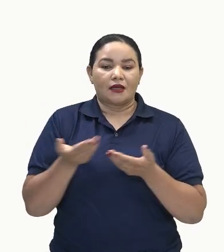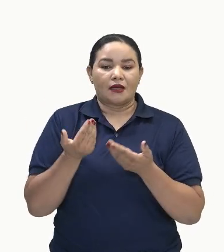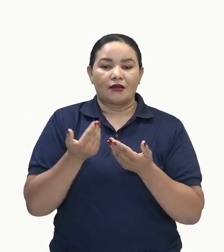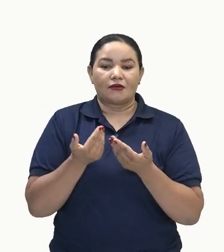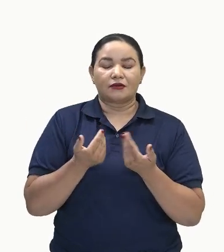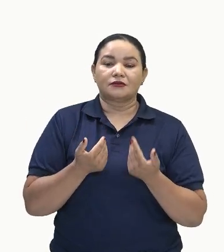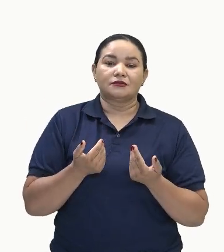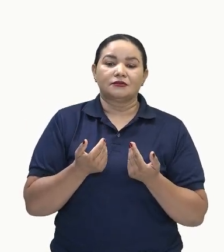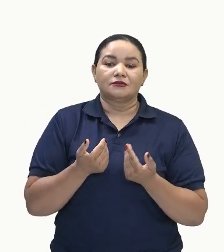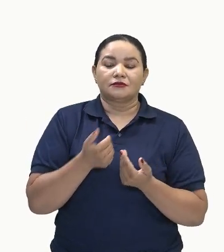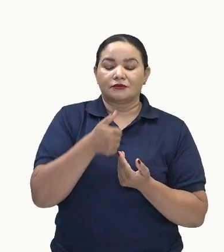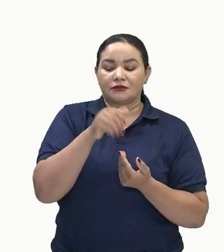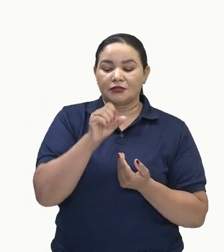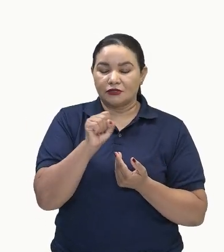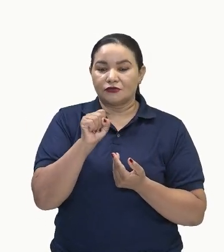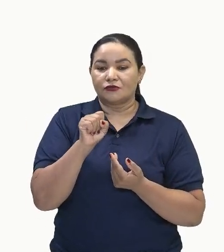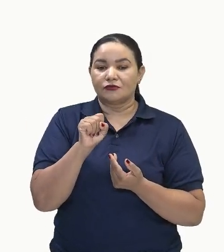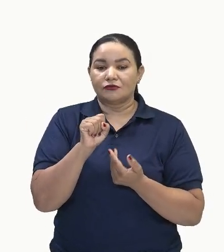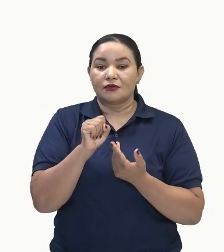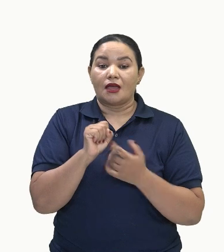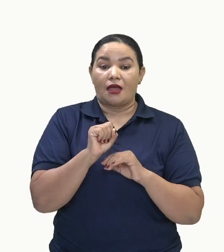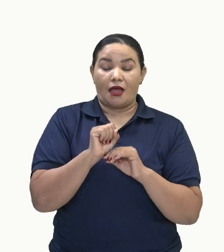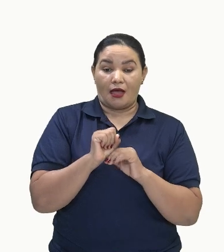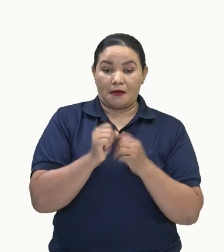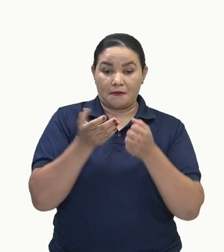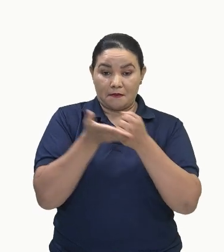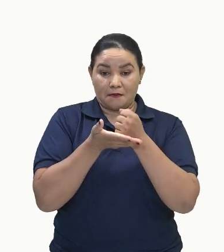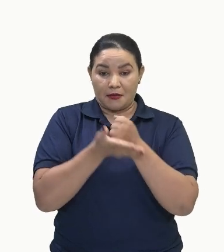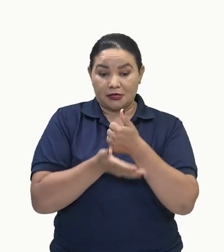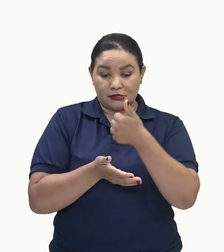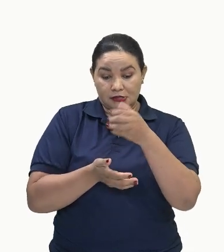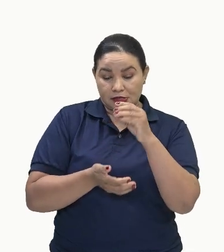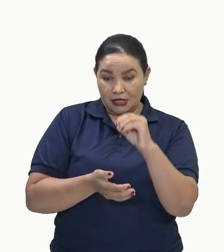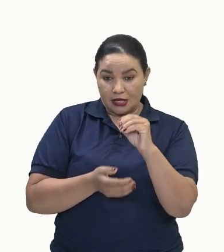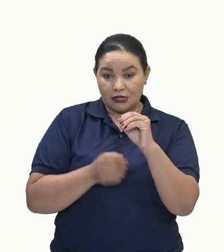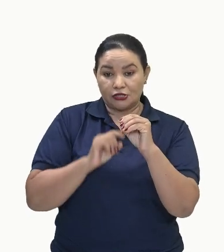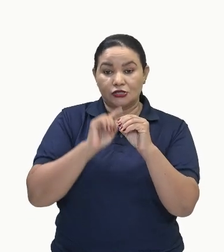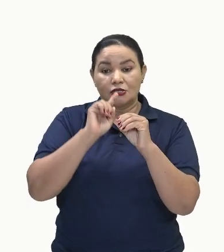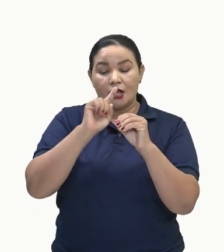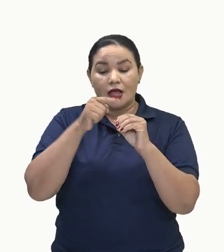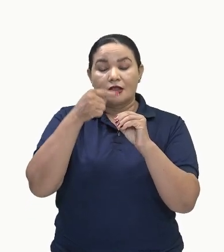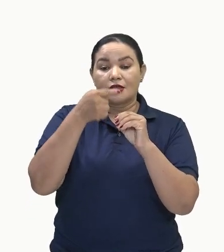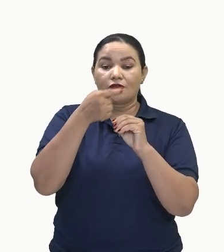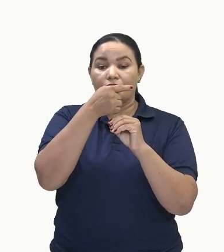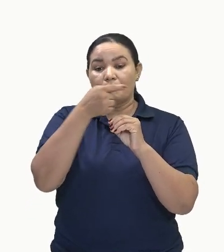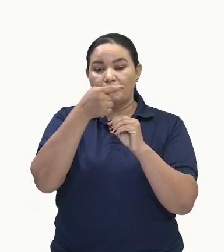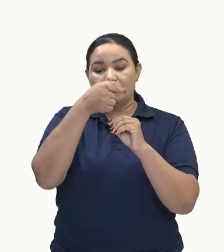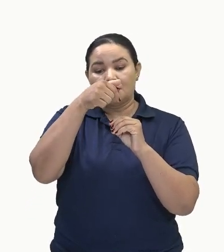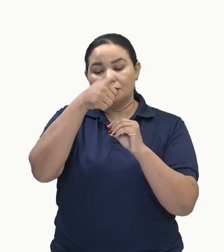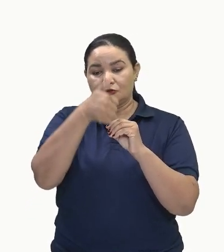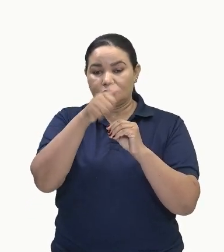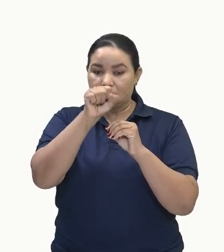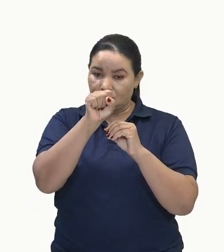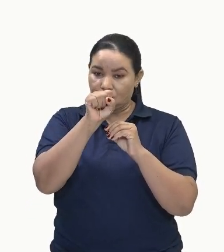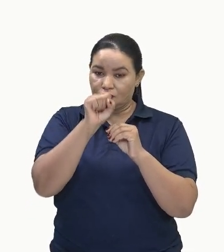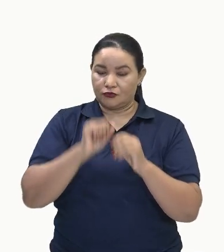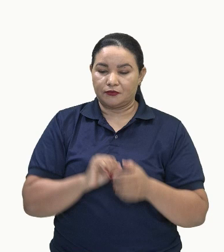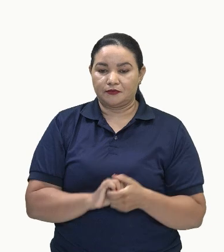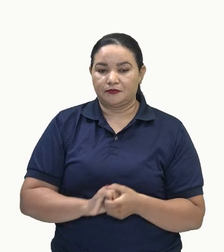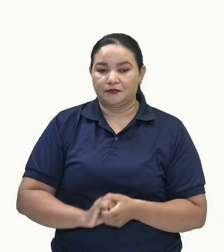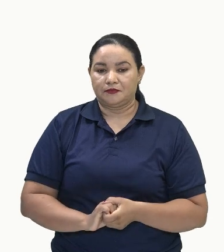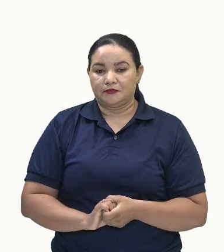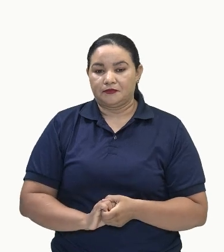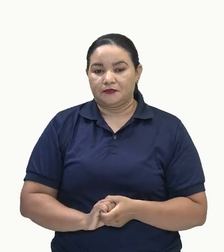e esse 18 será o expoente da nossa base 10. No caso, vamos ficar aqui, ó, com 10 elevado a menos